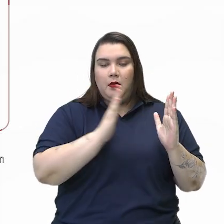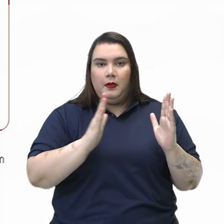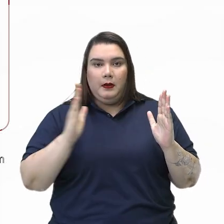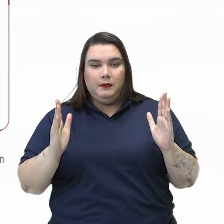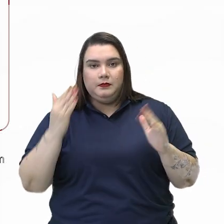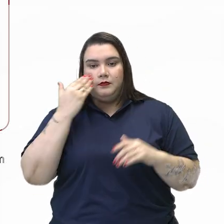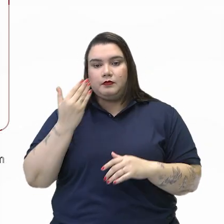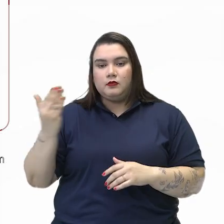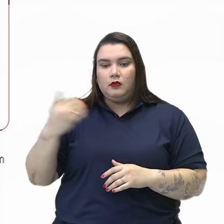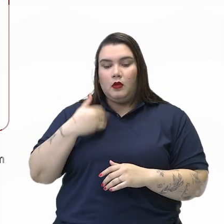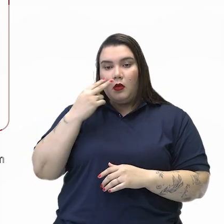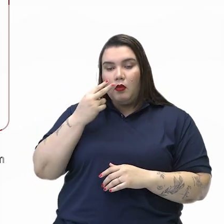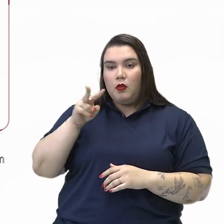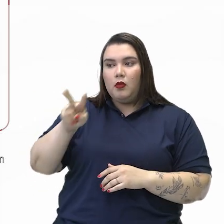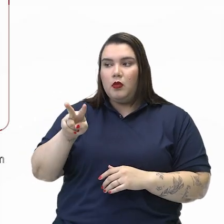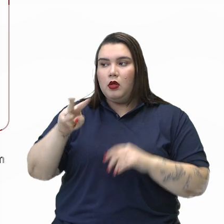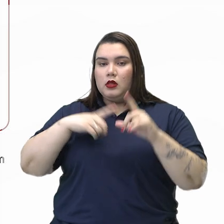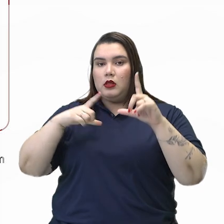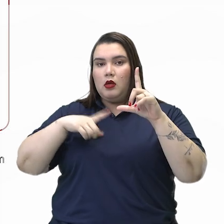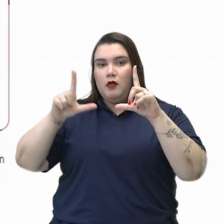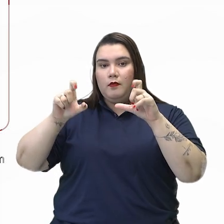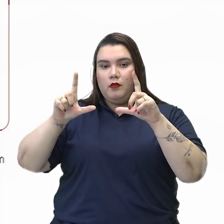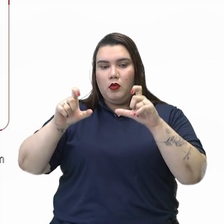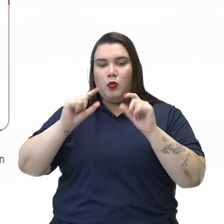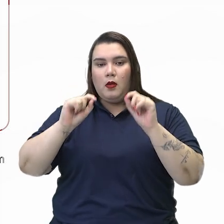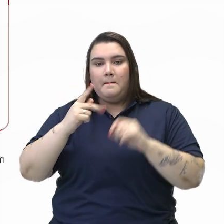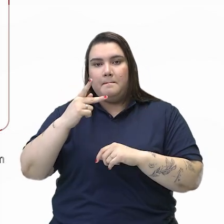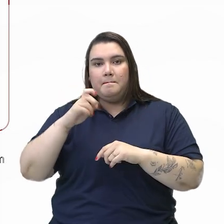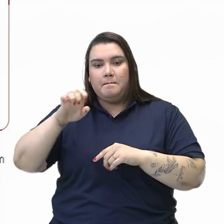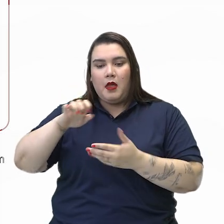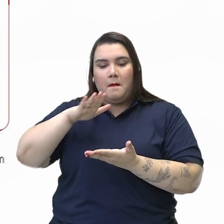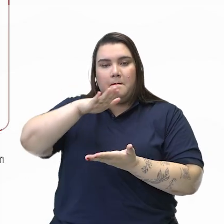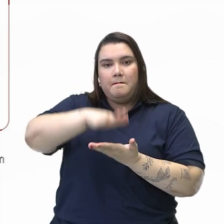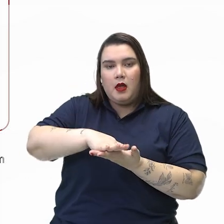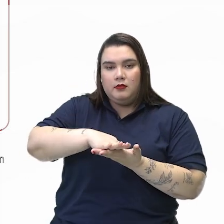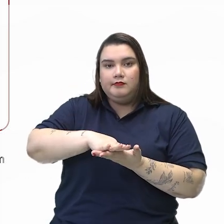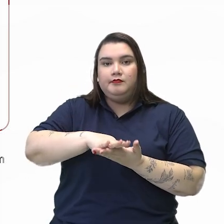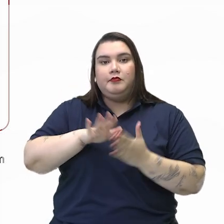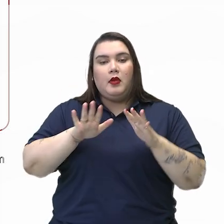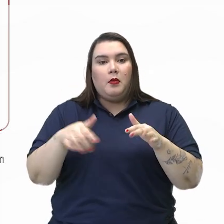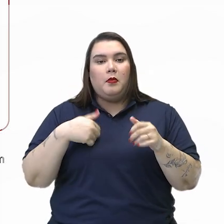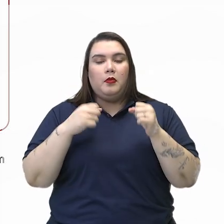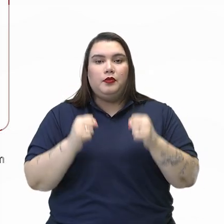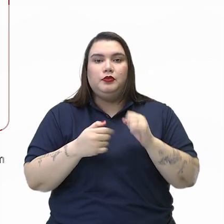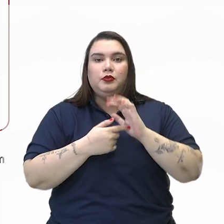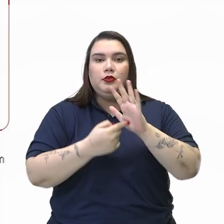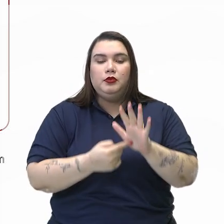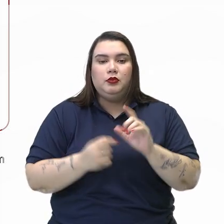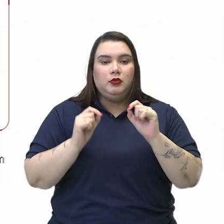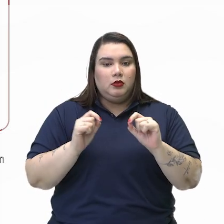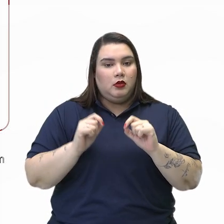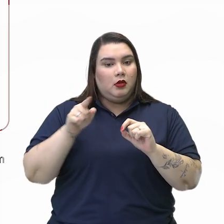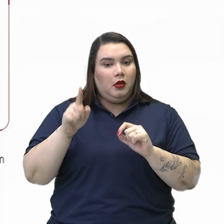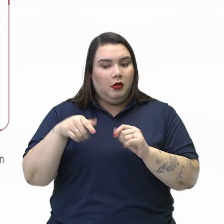eu olho e eu tenho ali a foto de uma pegada. E em seguida, eu posso trazer que isso é um